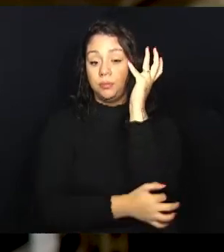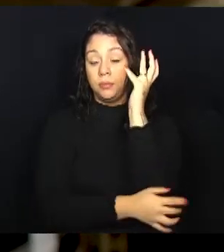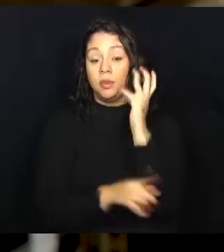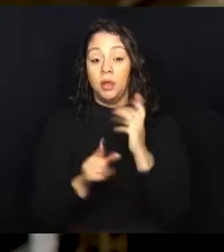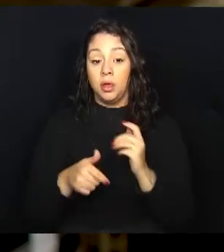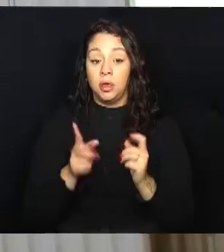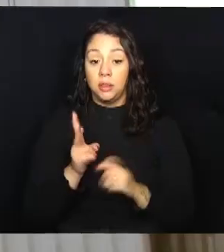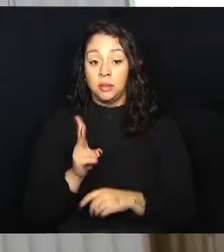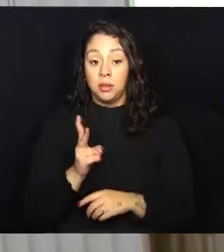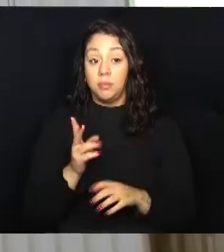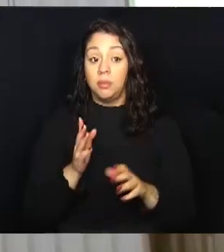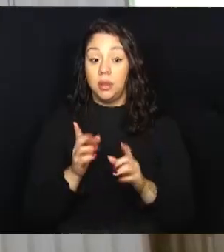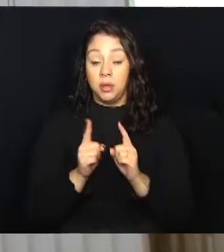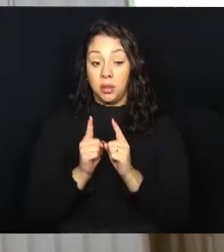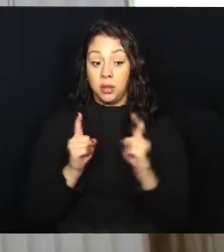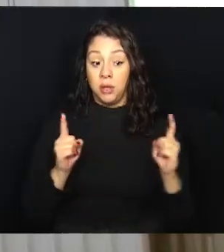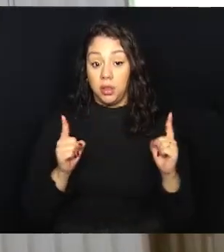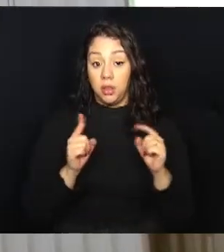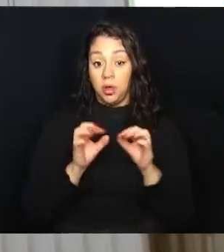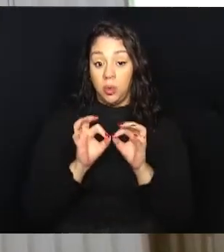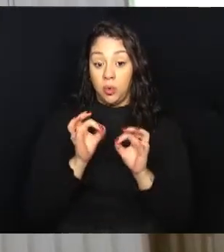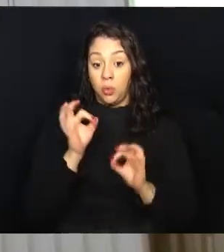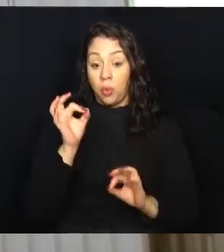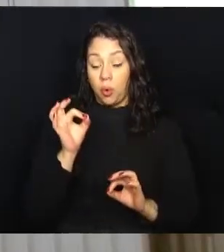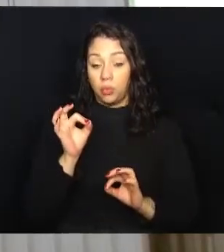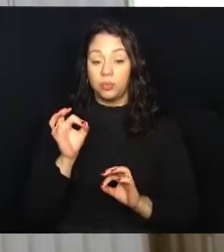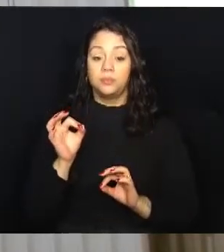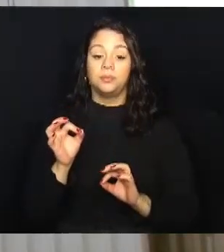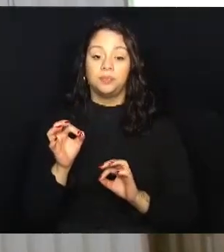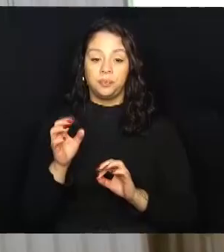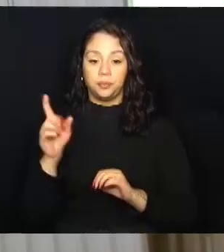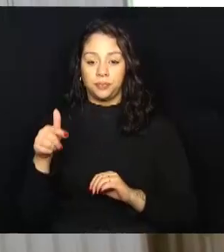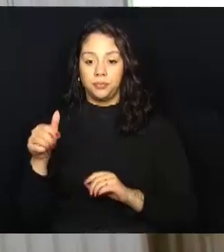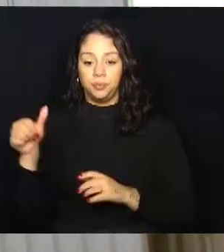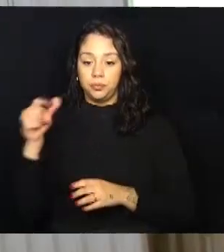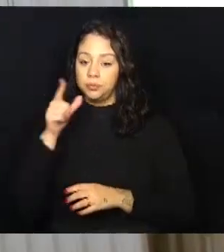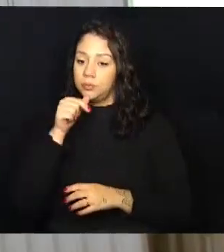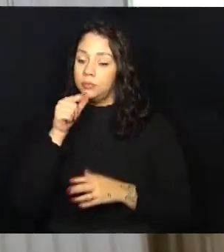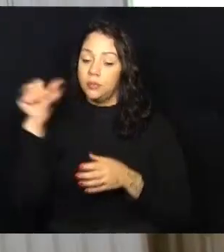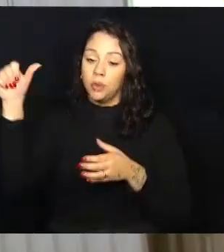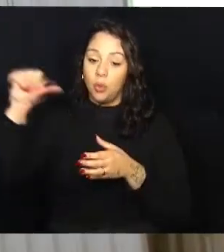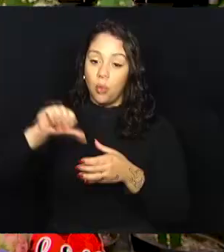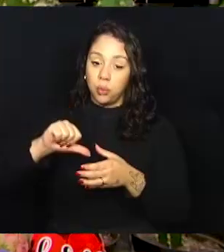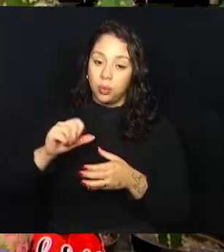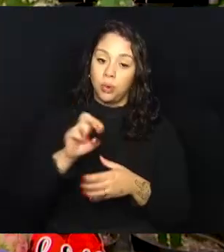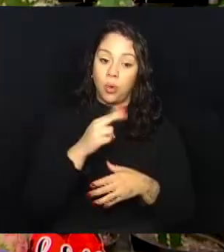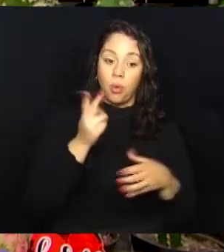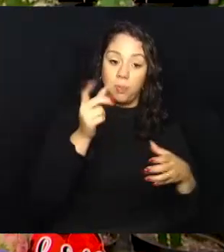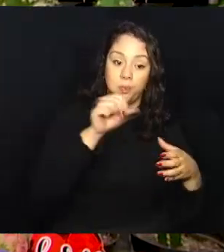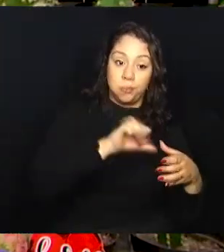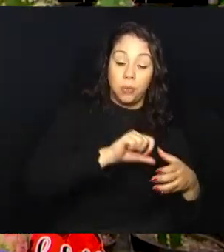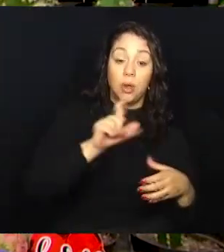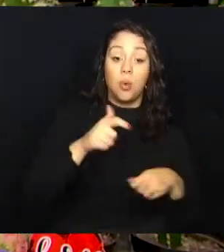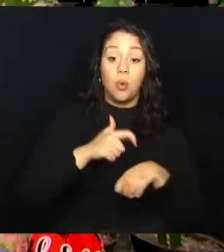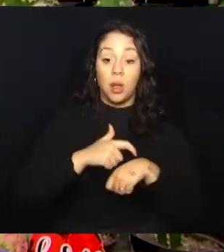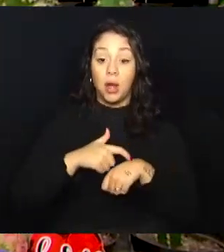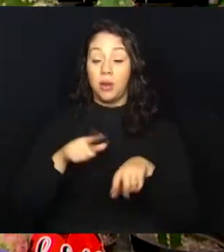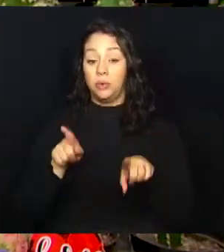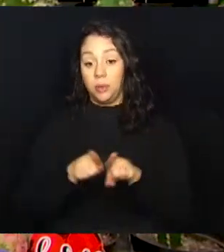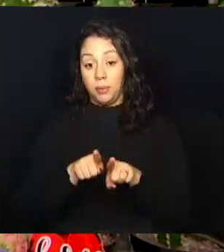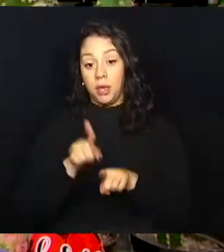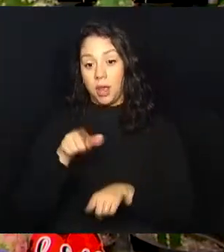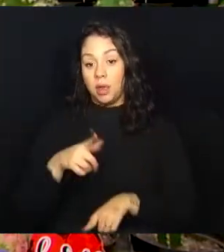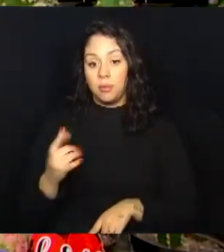raízes. Por isso, a recomendação é criar intervalos mais longos entre uma rega e outra. A hora do dia para